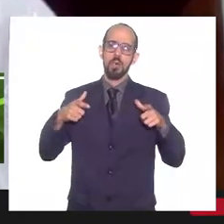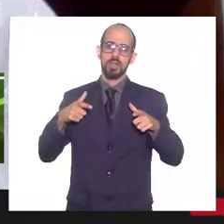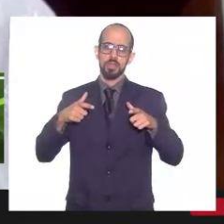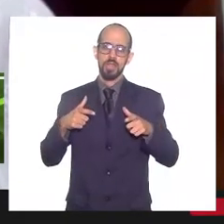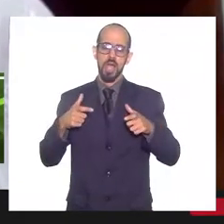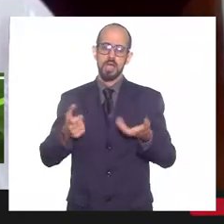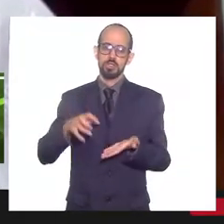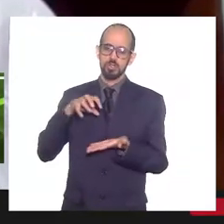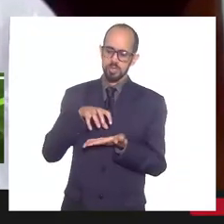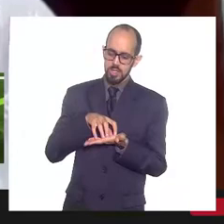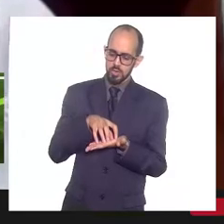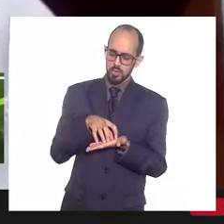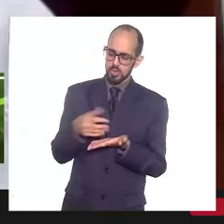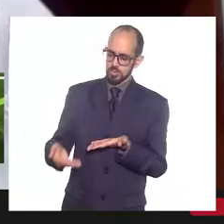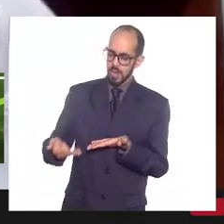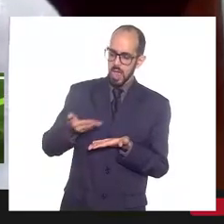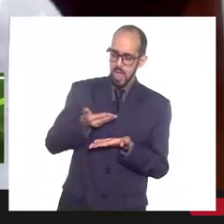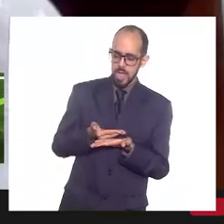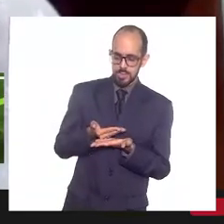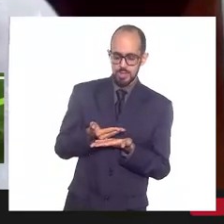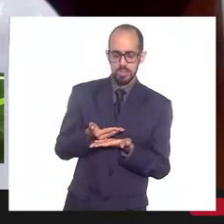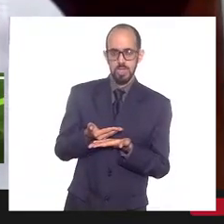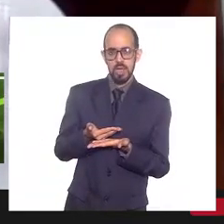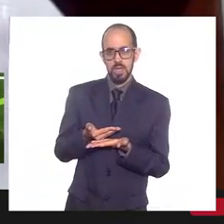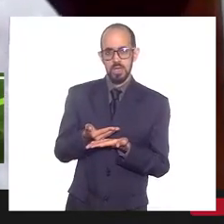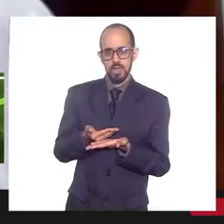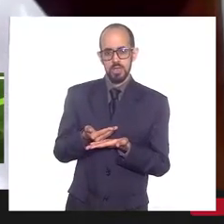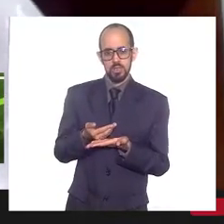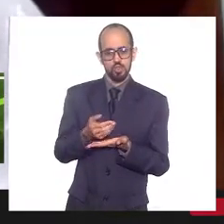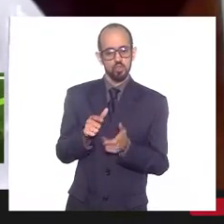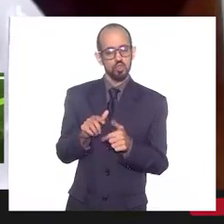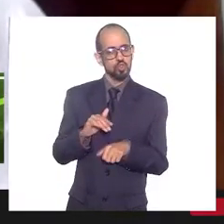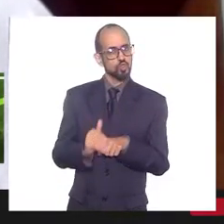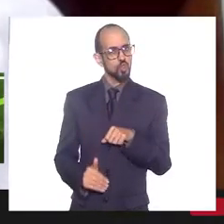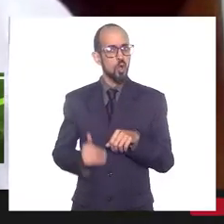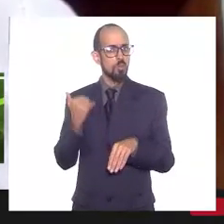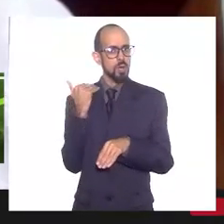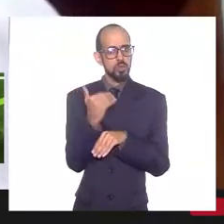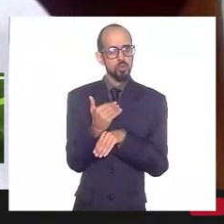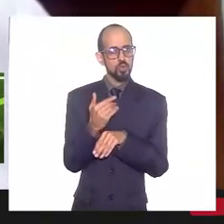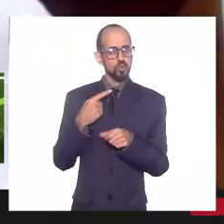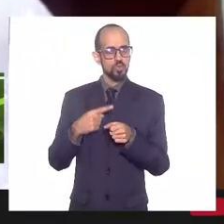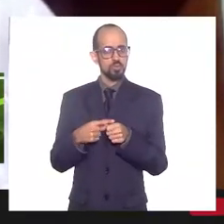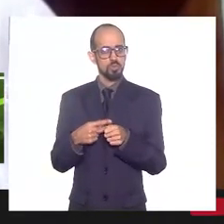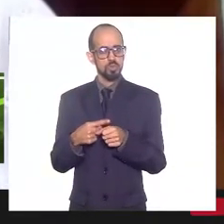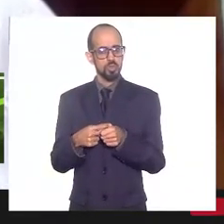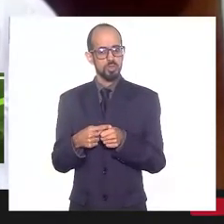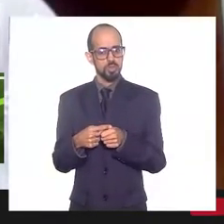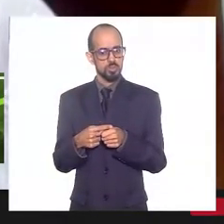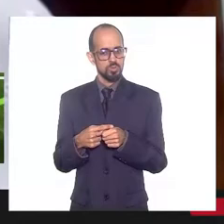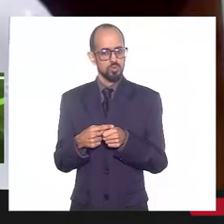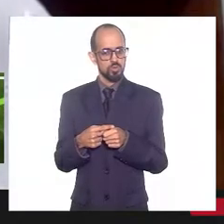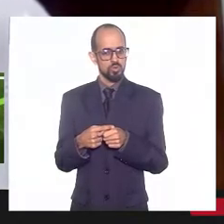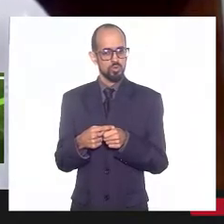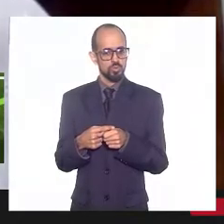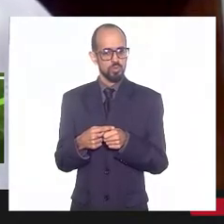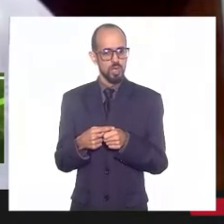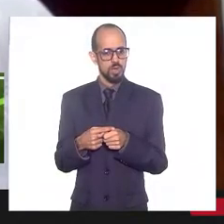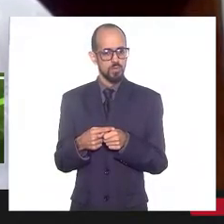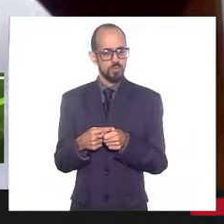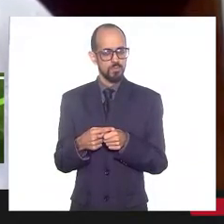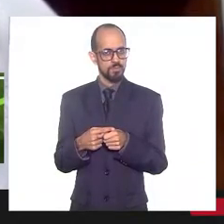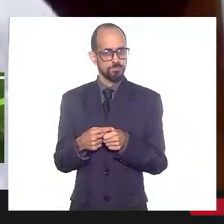esses núcleos sobretudo para os municípios que estão sendo atingidos E não é pouco ela está e